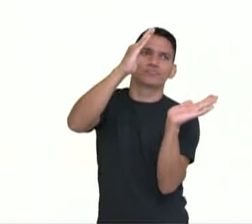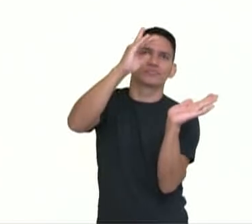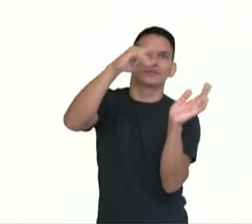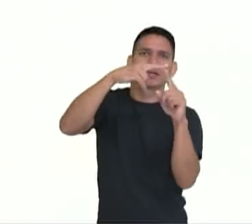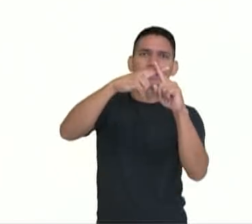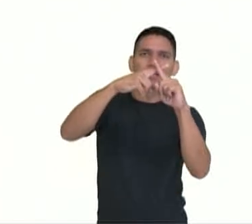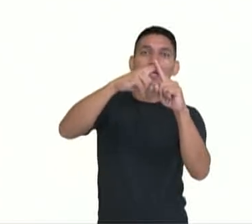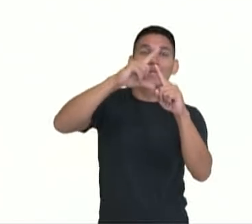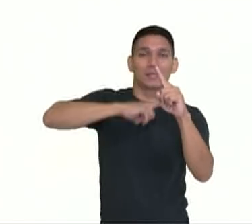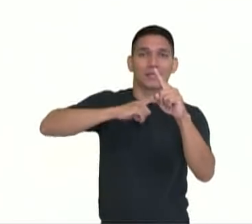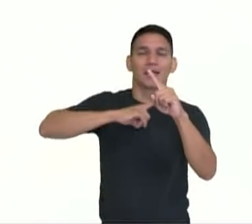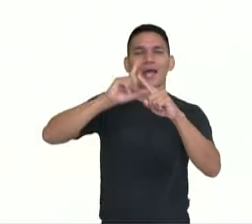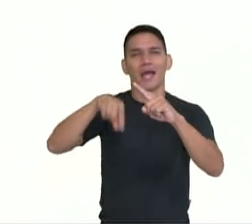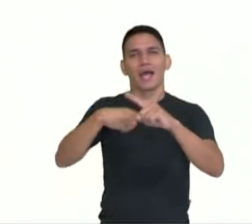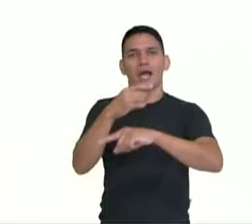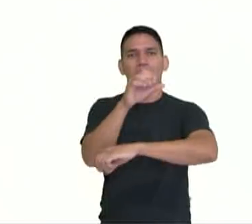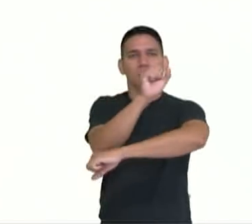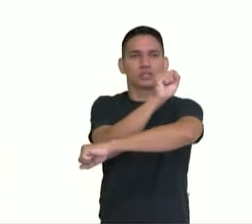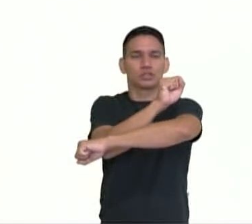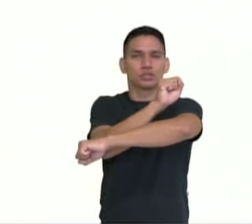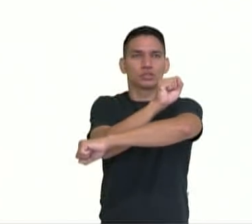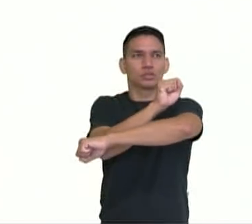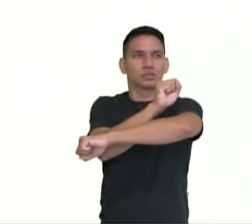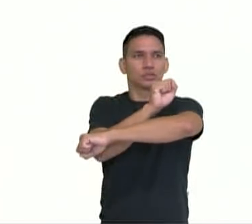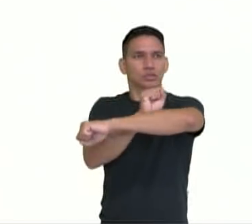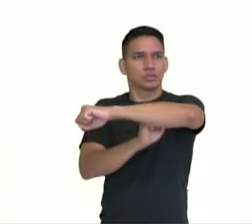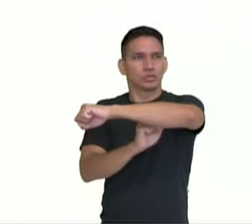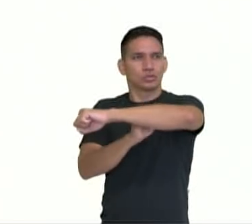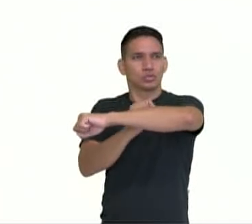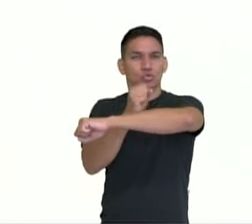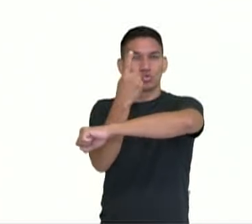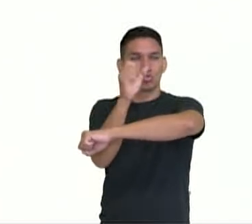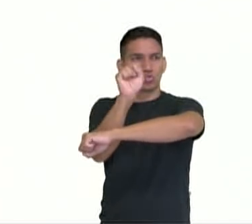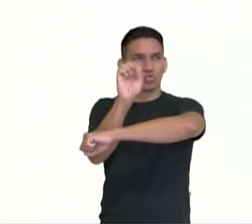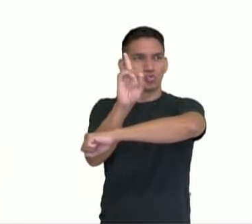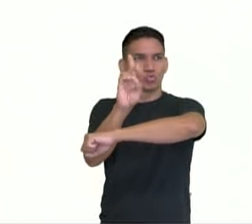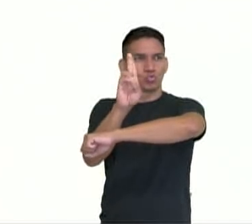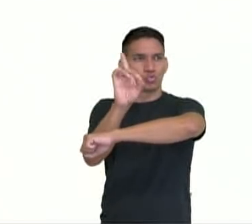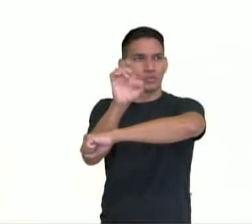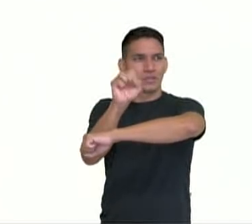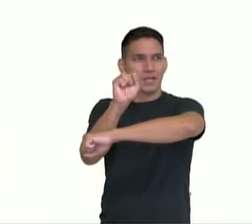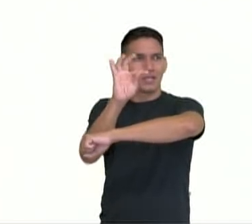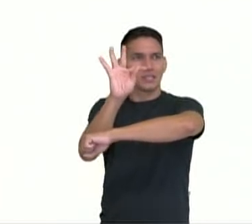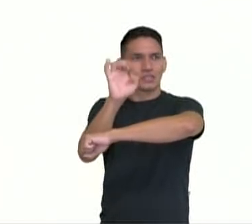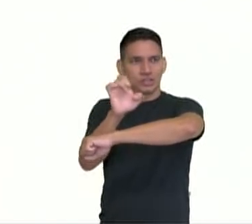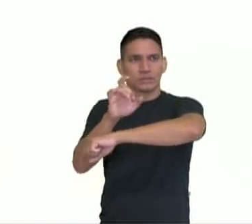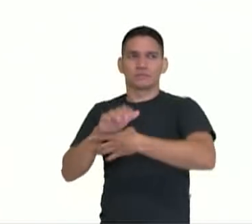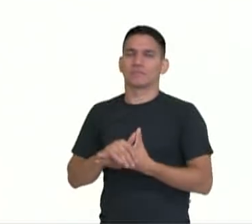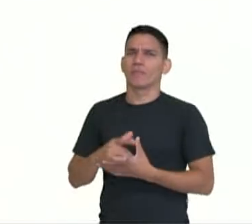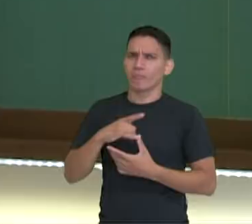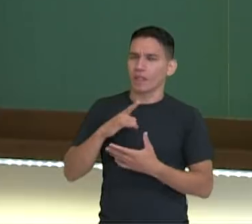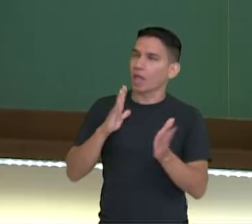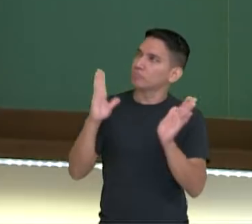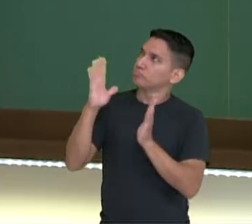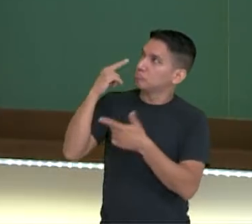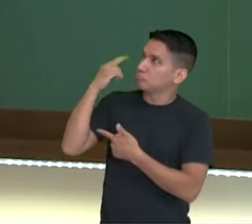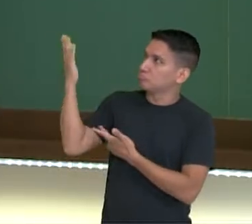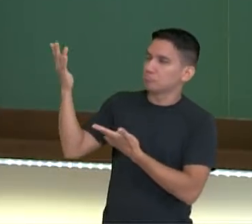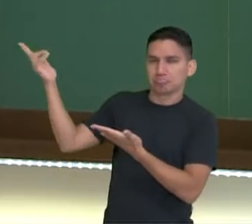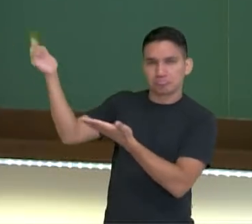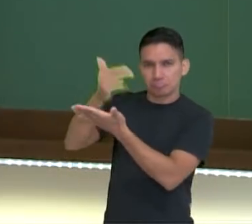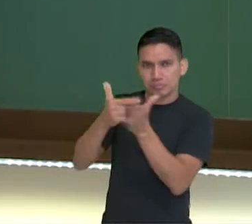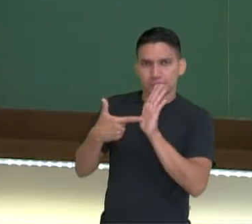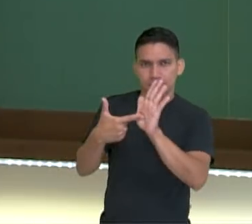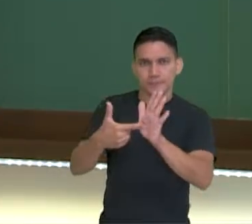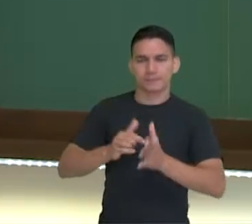tá? Então, resposta ali, letra B, é a resposta correta, entendendo o esqueminha que está mostrado ali para nós, tá?